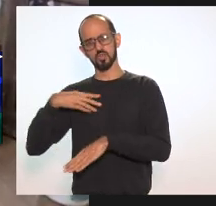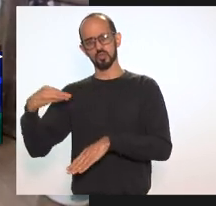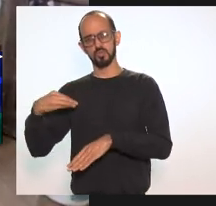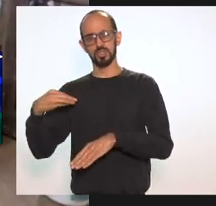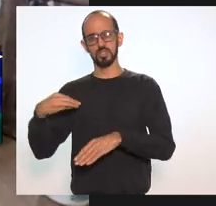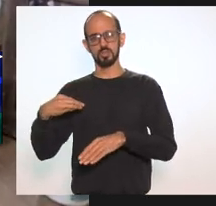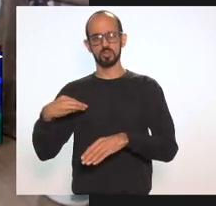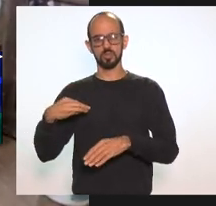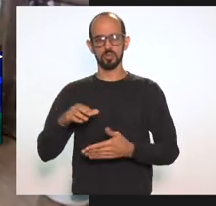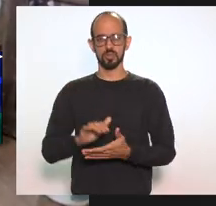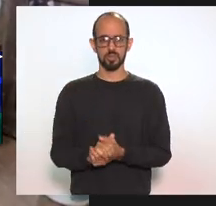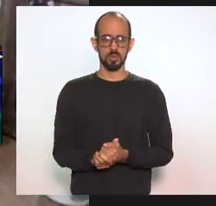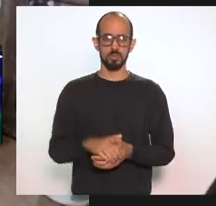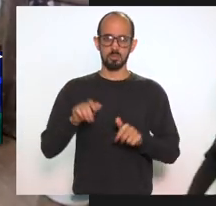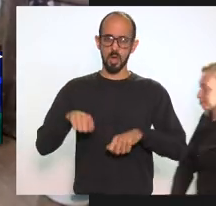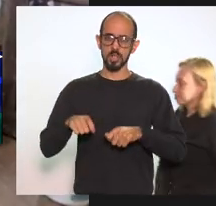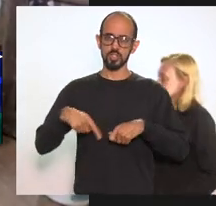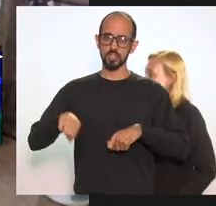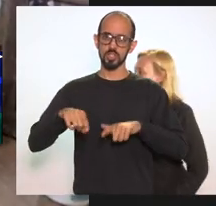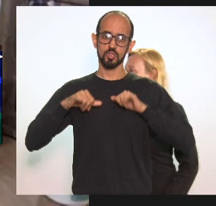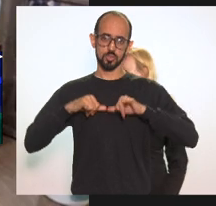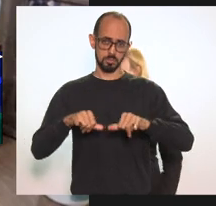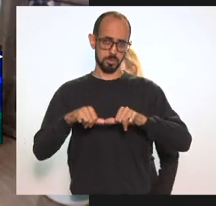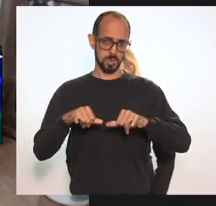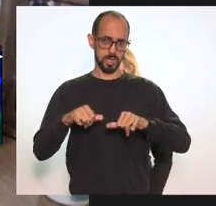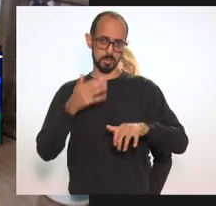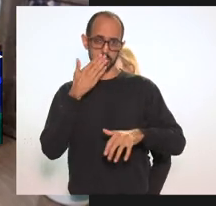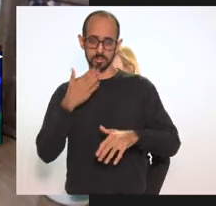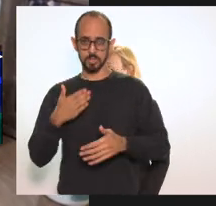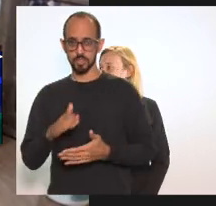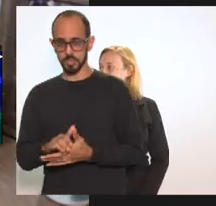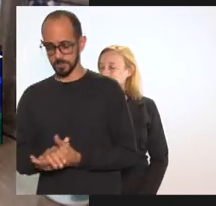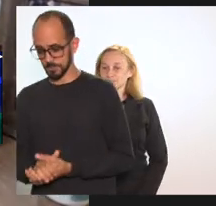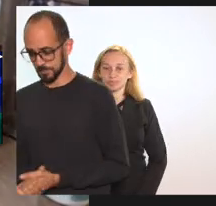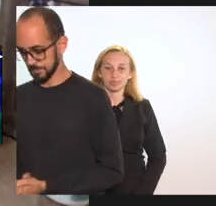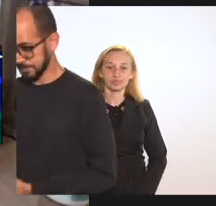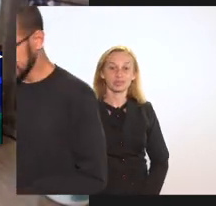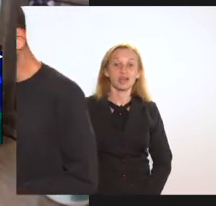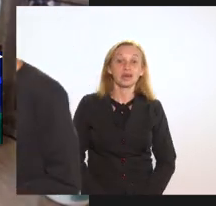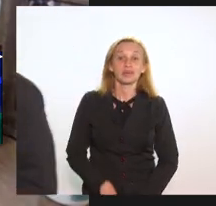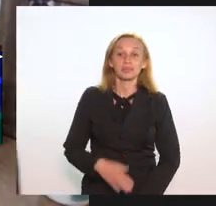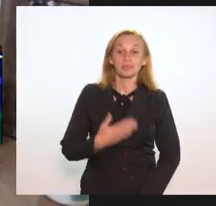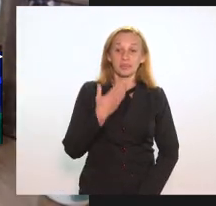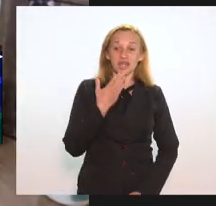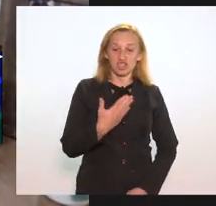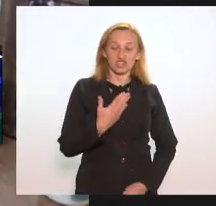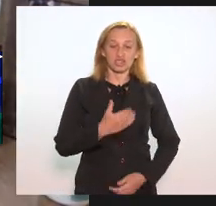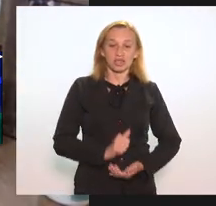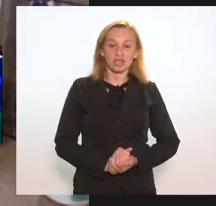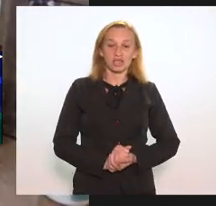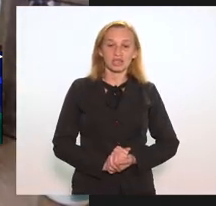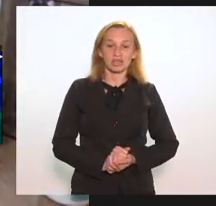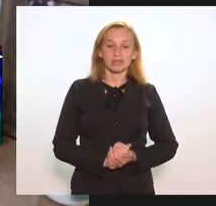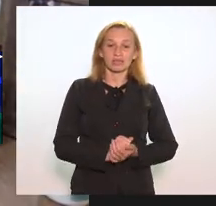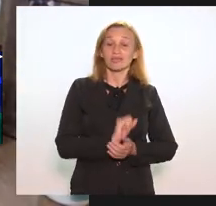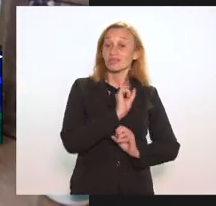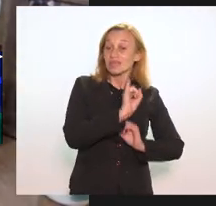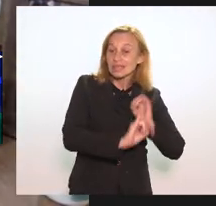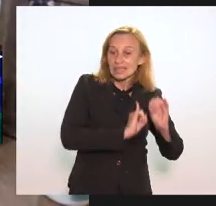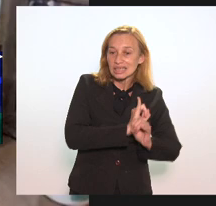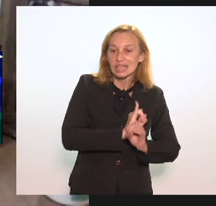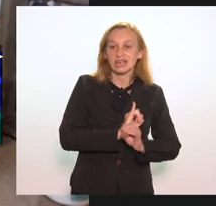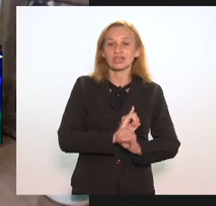né poder ir no mercado ou pedir é for pedir por tê-la criado pelos meios de internet